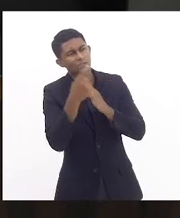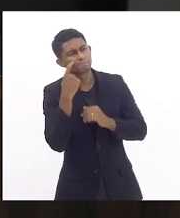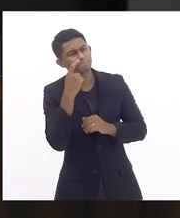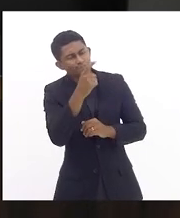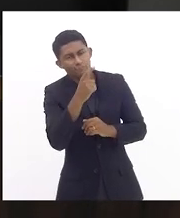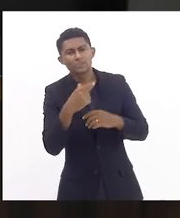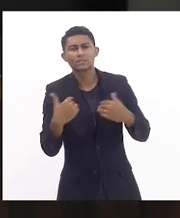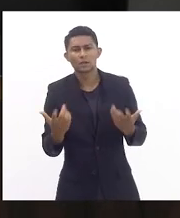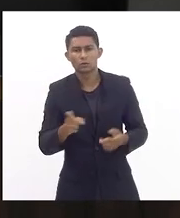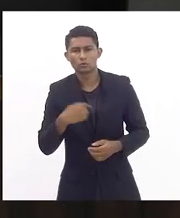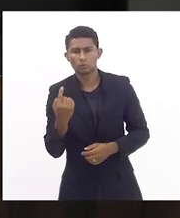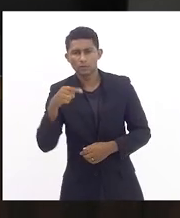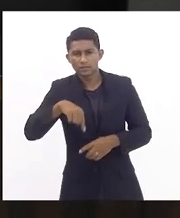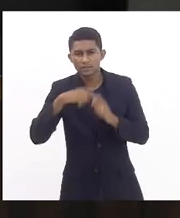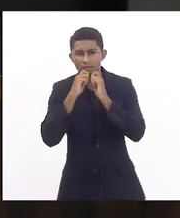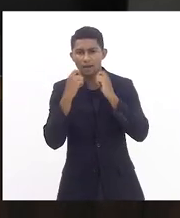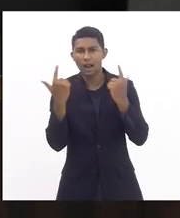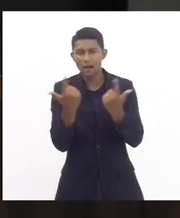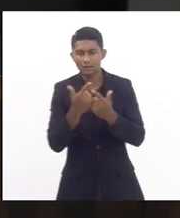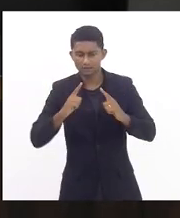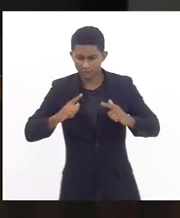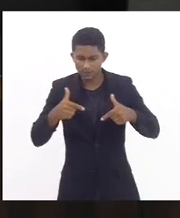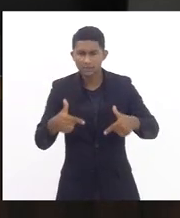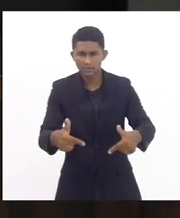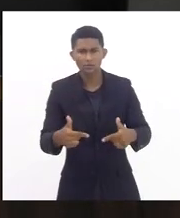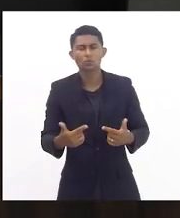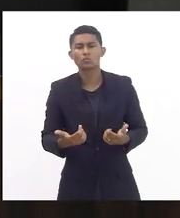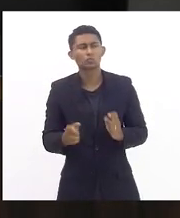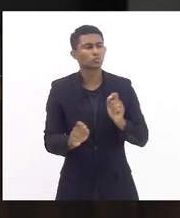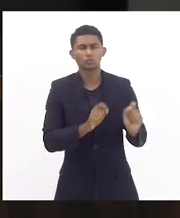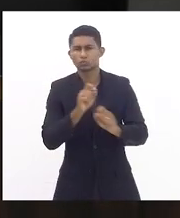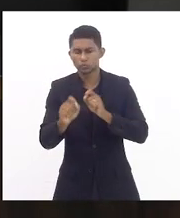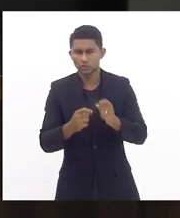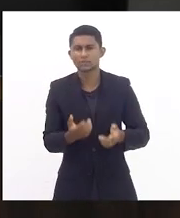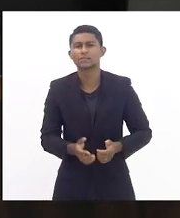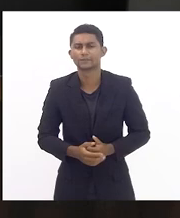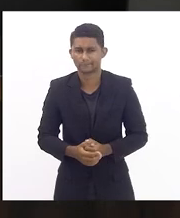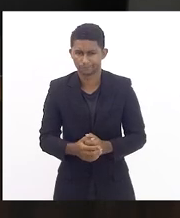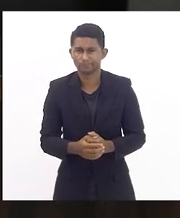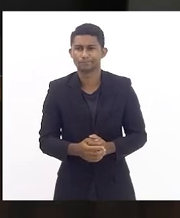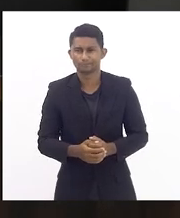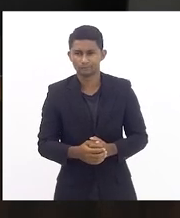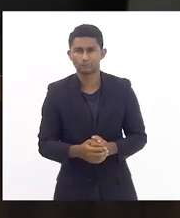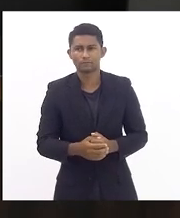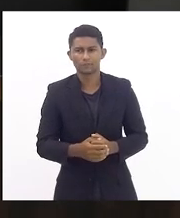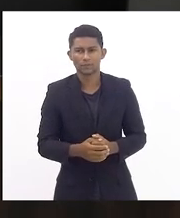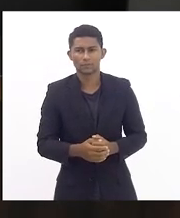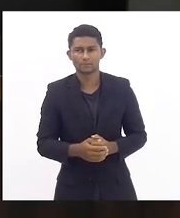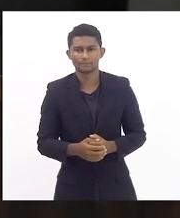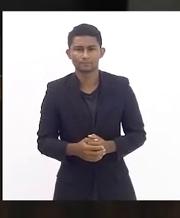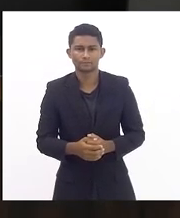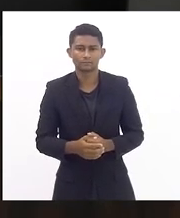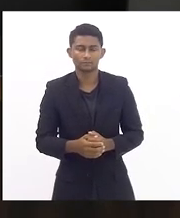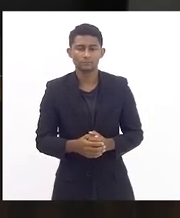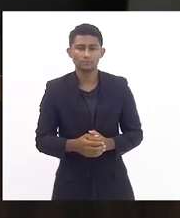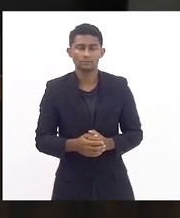nós, enquanto parlamento, possamos estar, não é, tomando à frente para